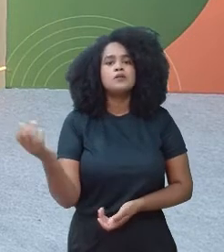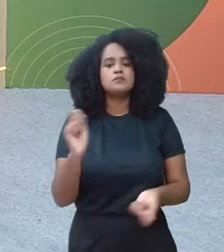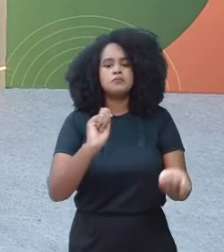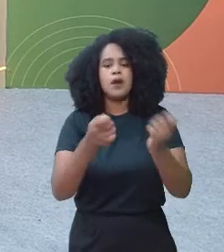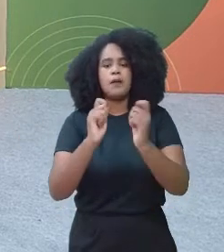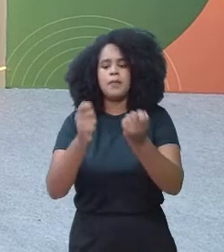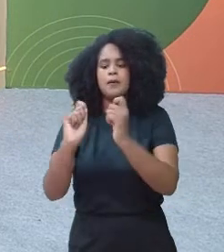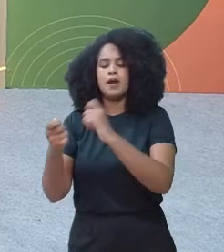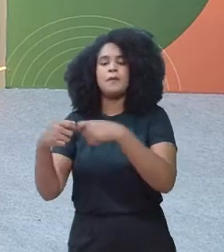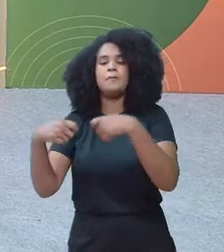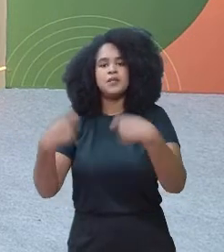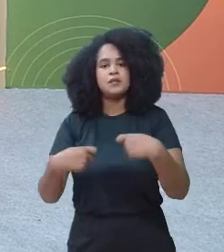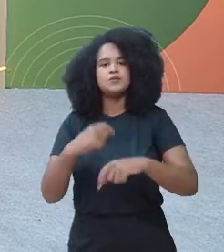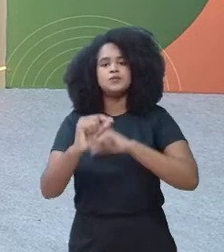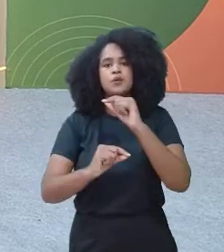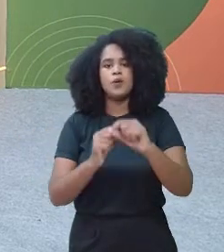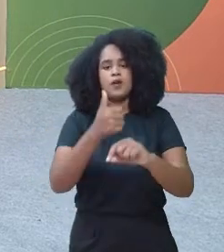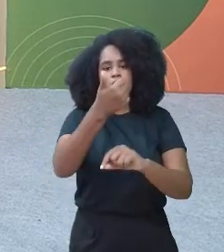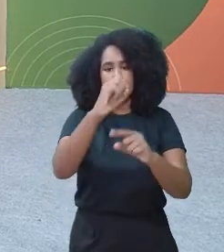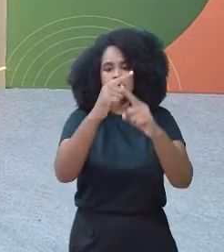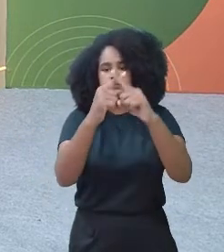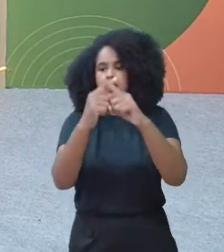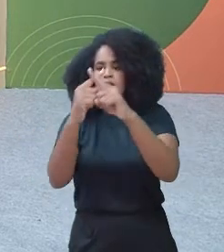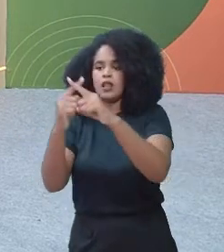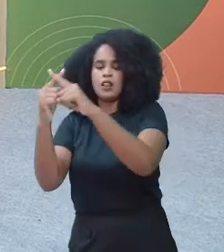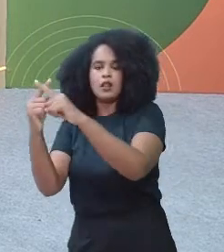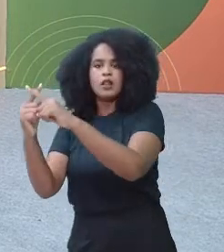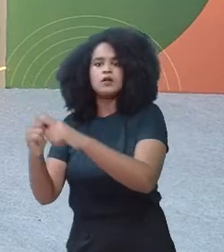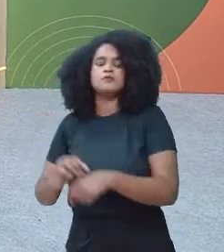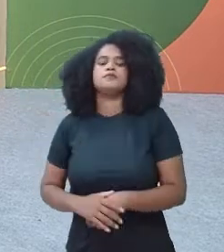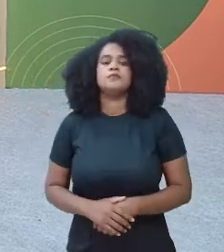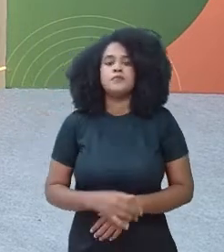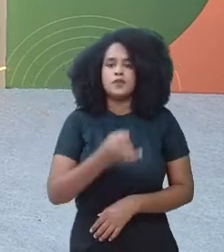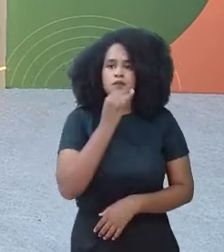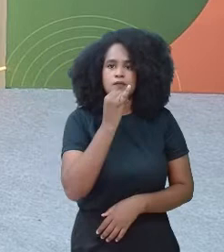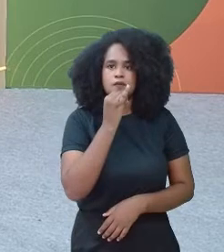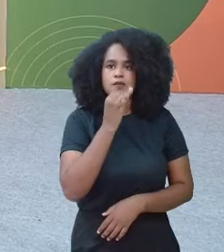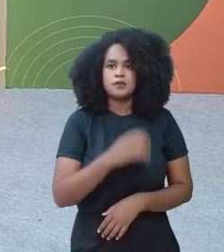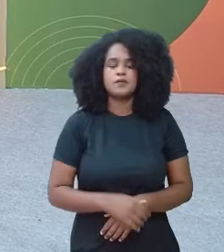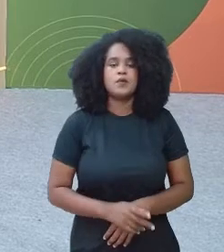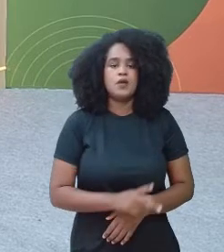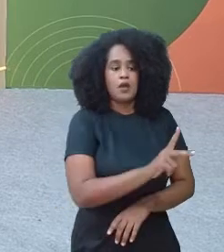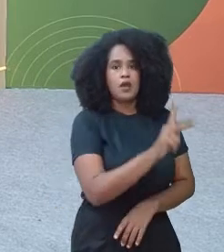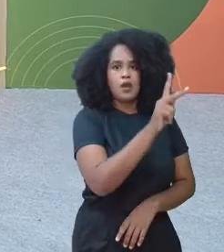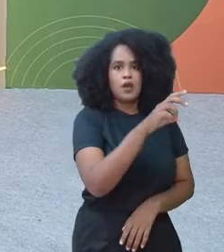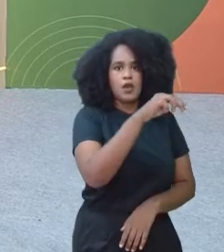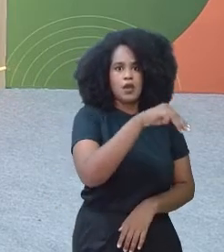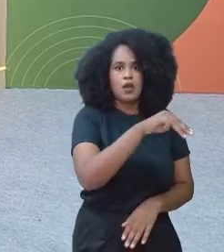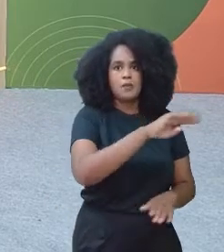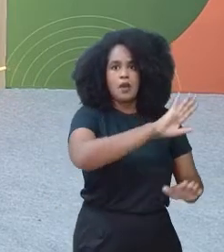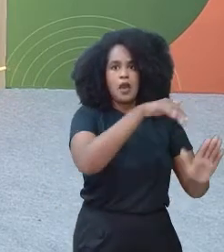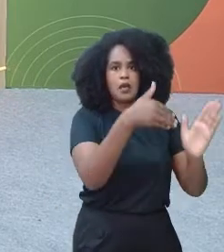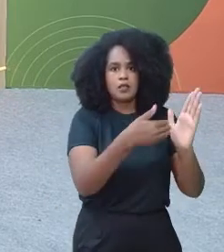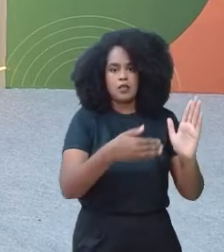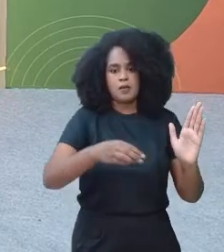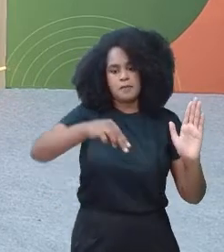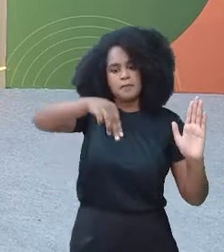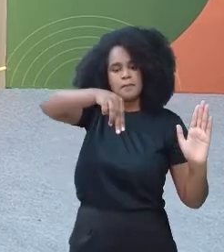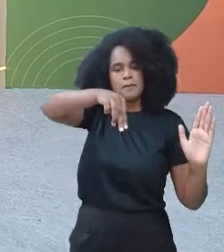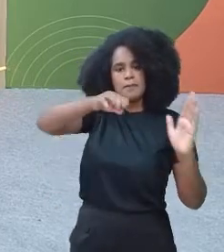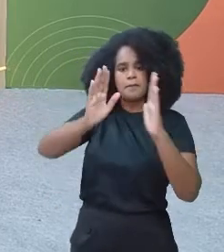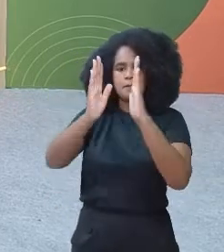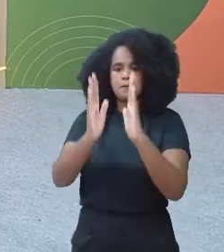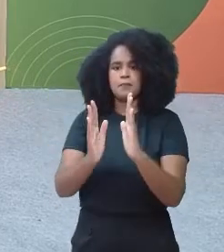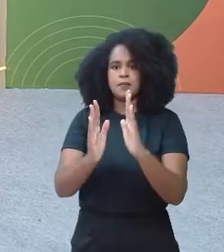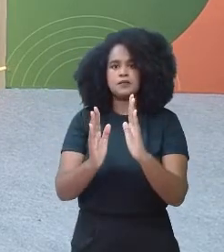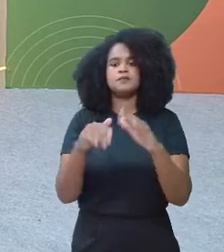mudança, eu vou ter que fazer essa operação com 10. Se eu saio, por exemplo, do quilômetro e quero chegar no metro, eu vou mudar,